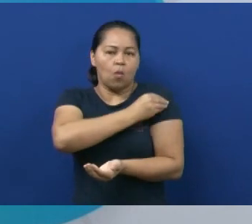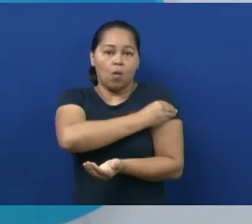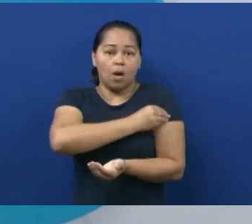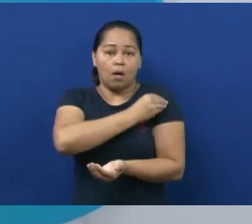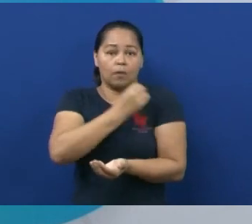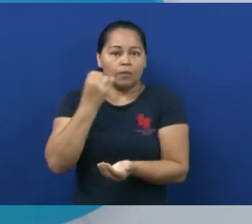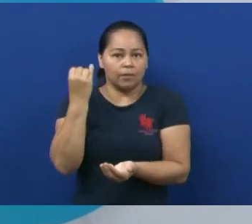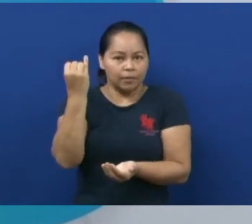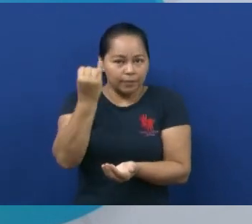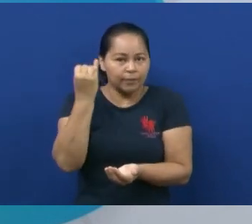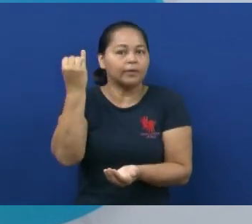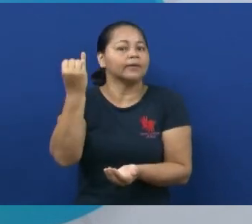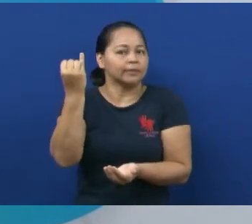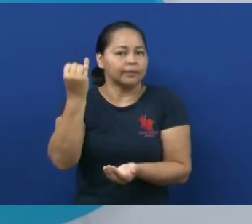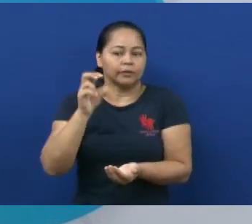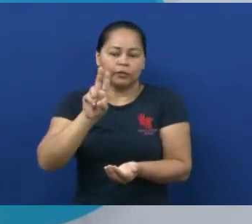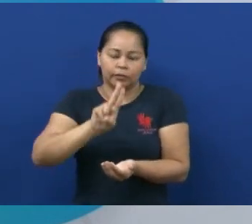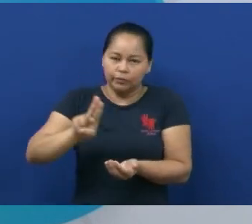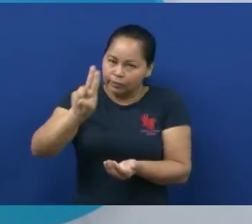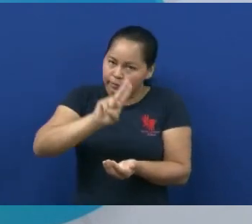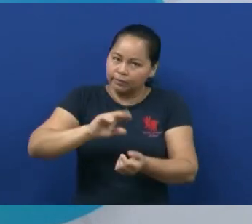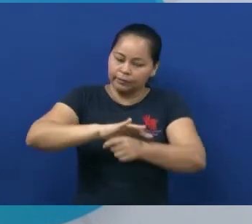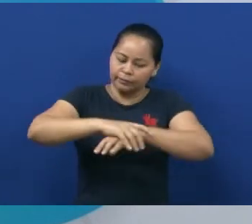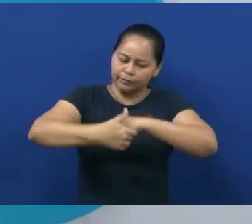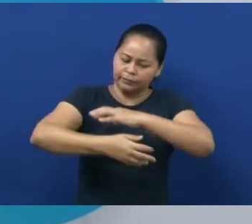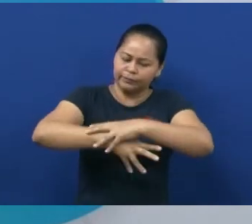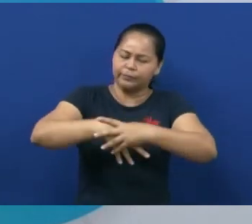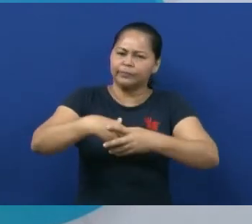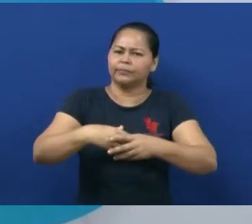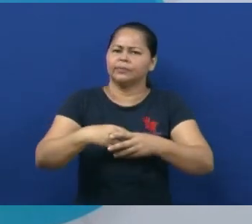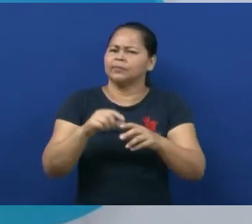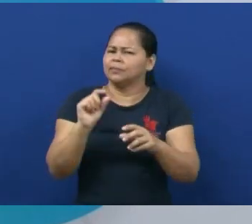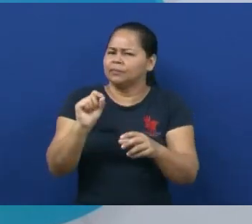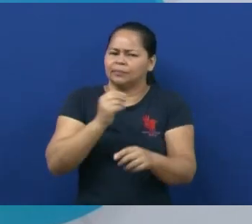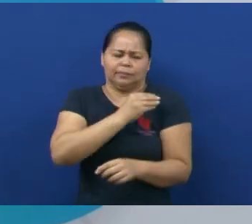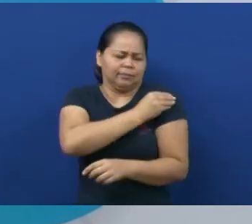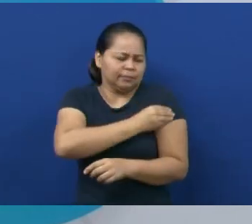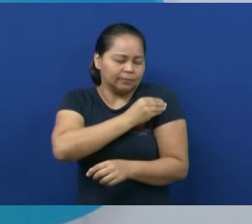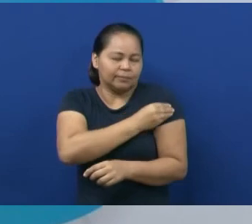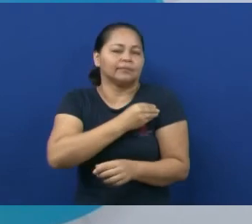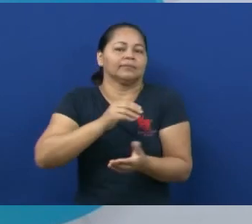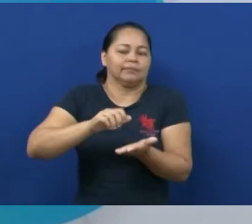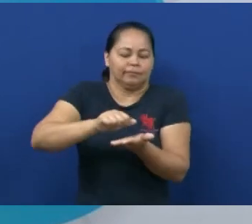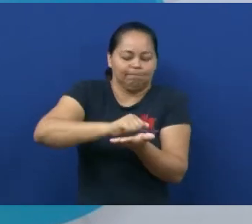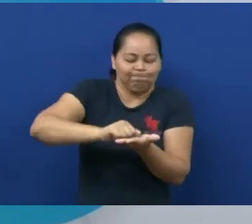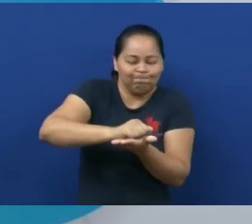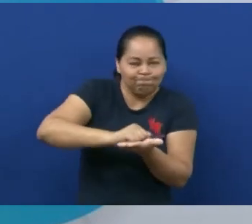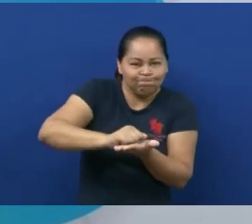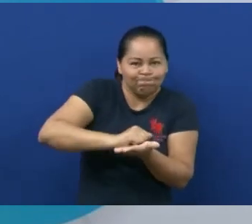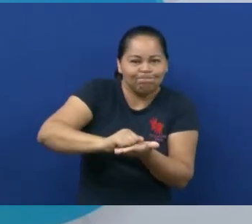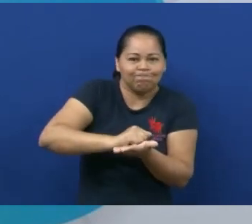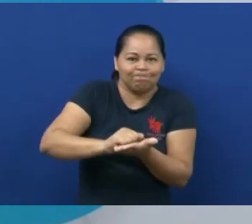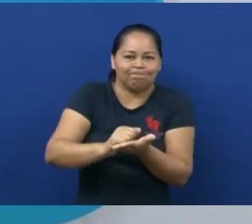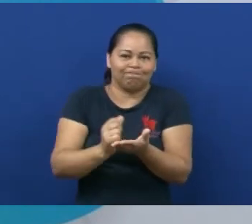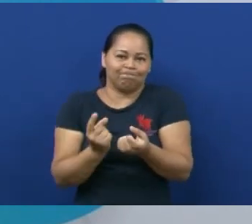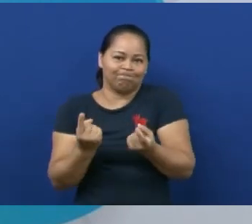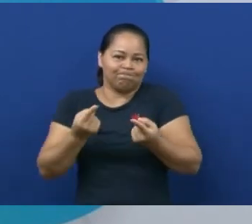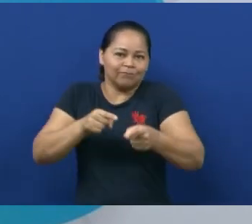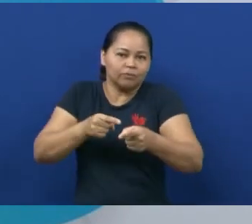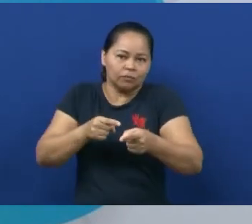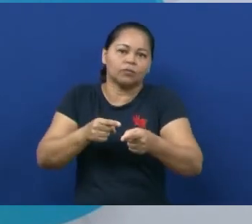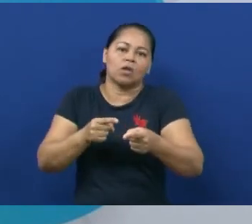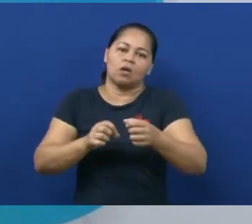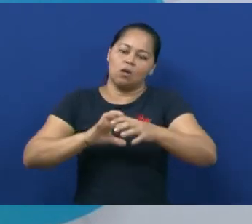quando utilizamos para lavar as mãos. O que o álcool e o sabão causa aos vírus da